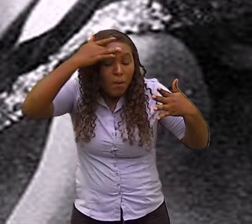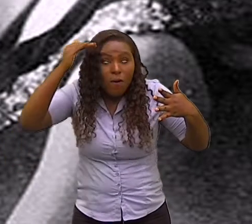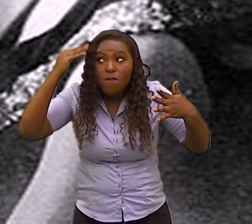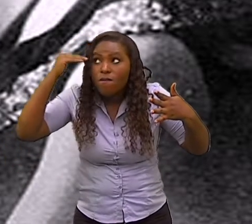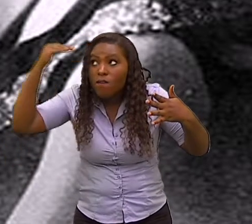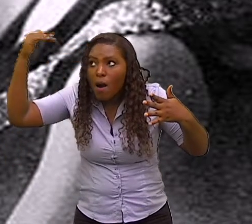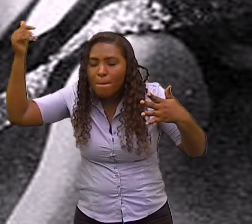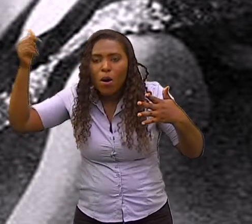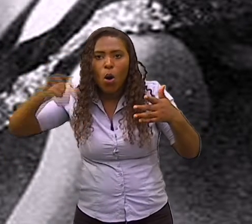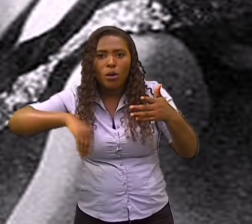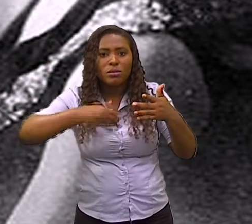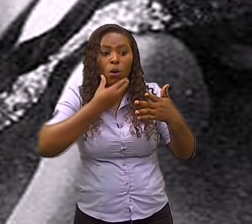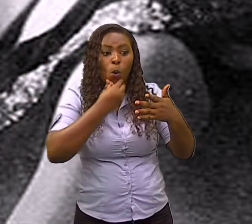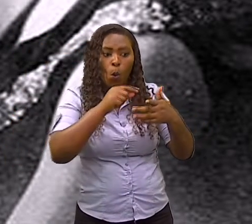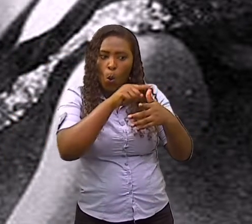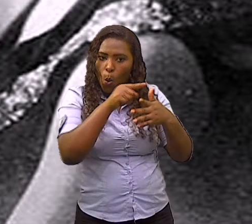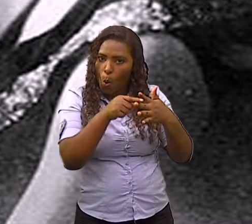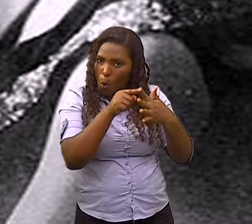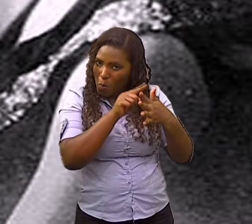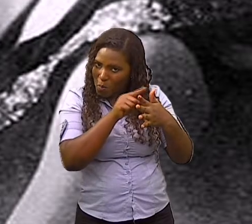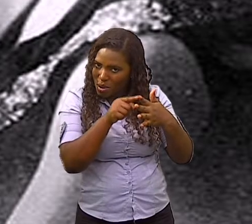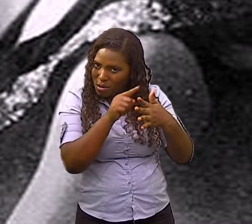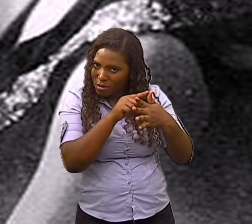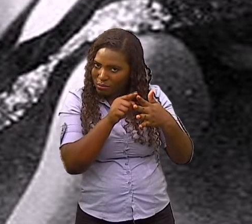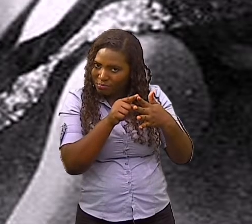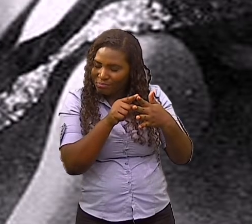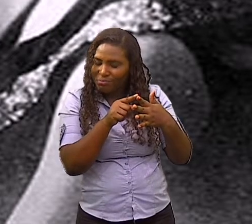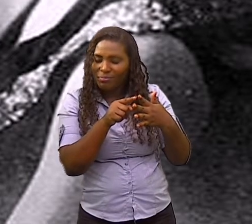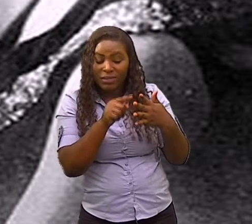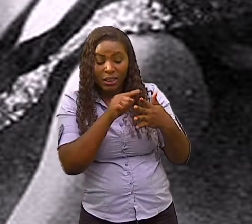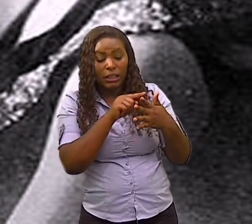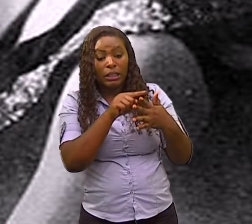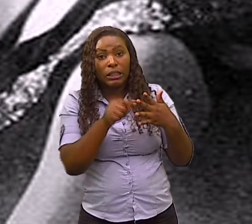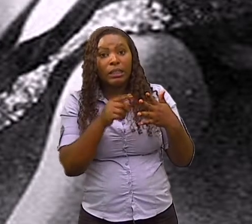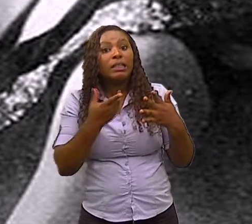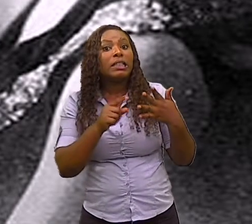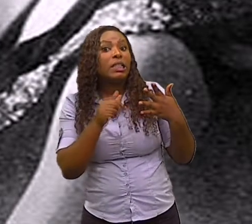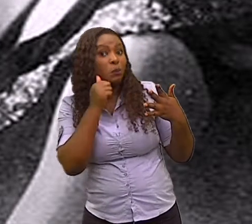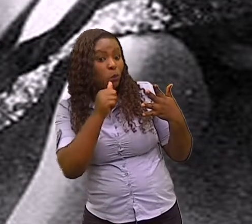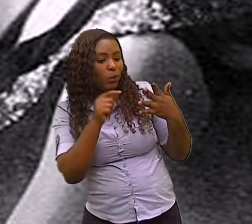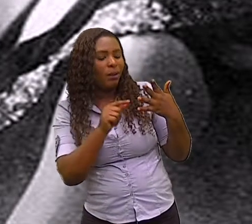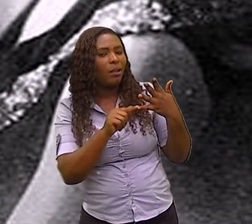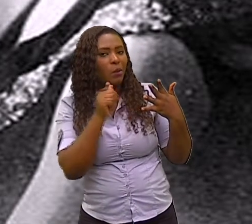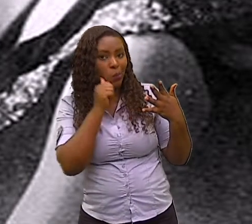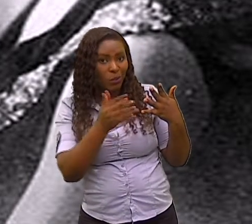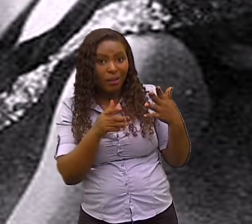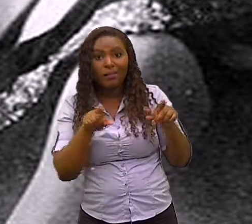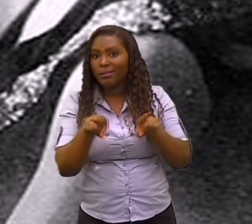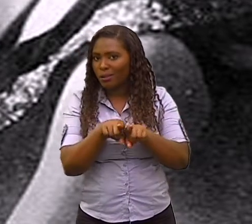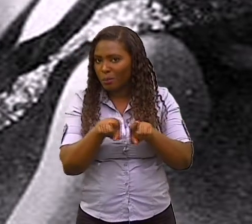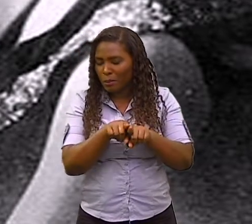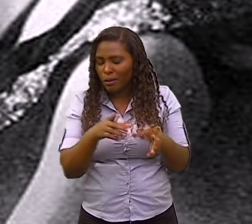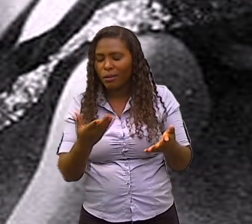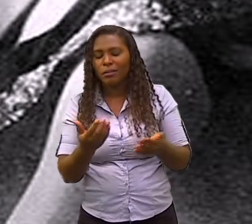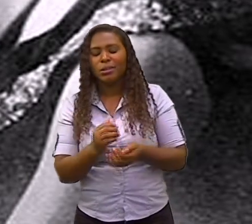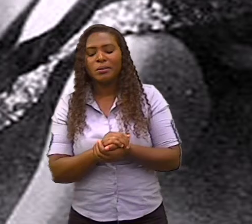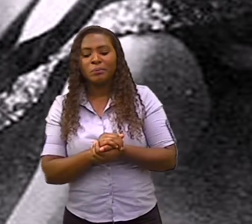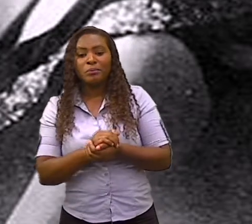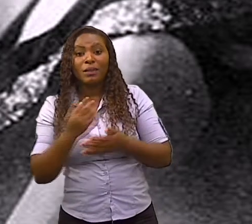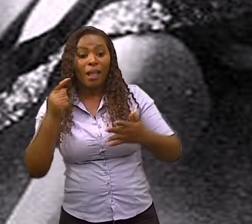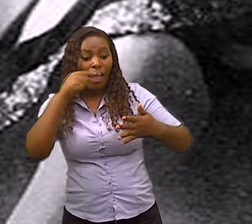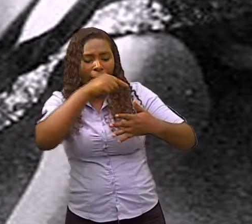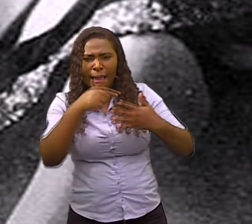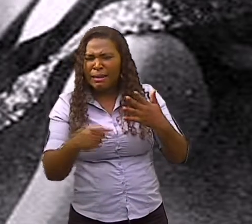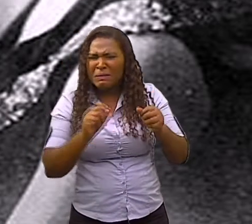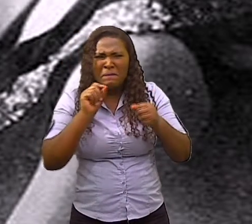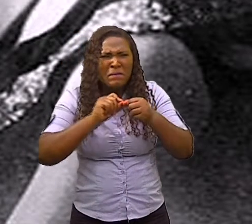Quando elas começaram em reuniões, aí podemos também falar desse movimento modernista, que são grandes representantes, que